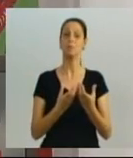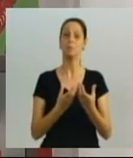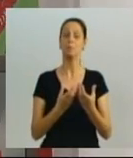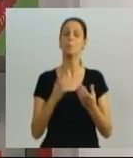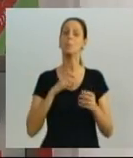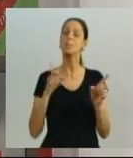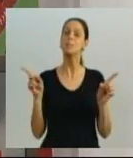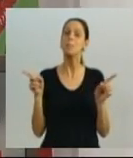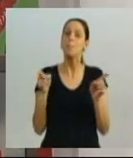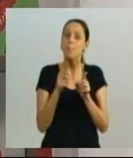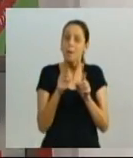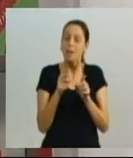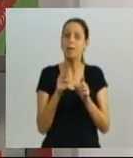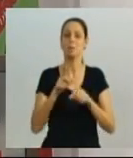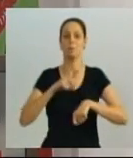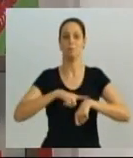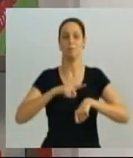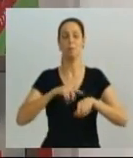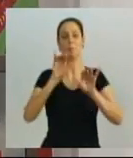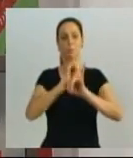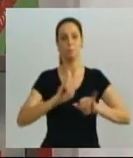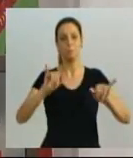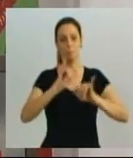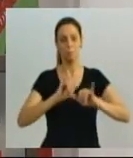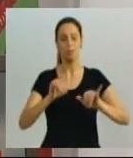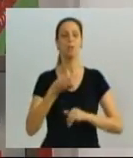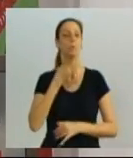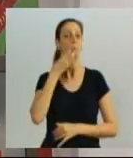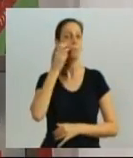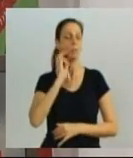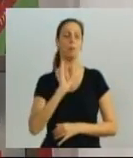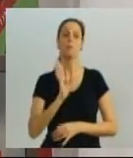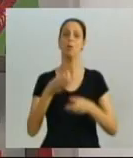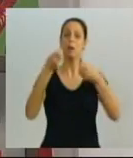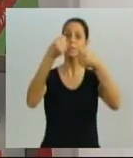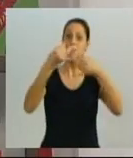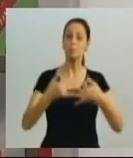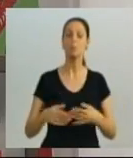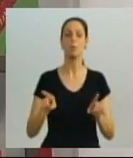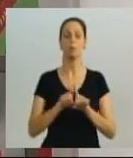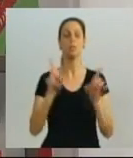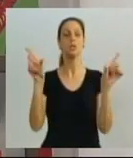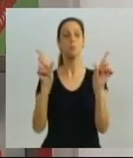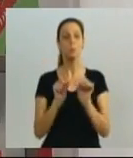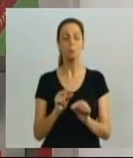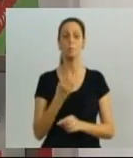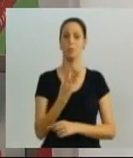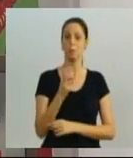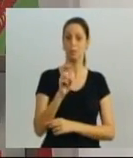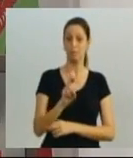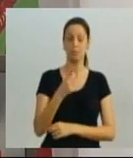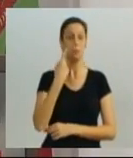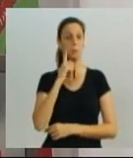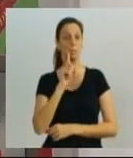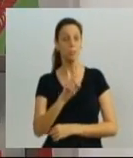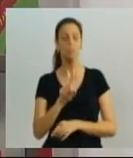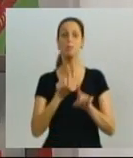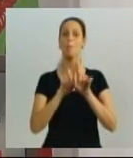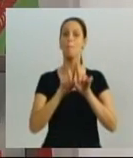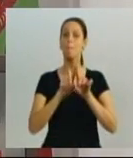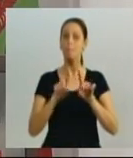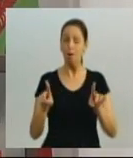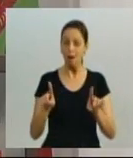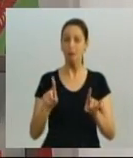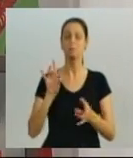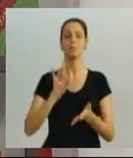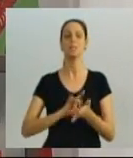curto de campanha que nós vamos ter, que na realidade o Vanderlei já falou ali, o vereador Vanderlei falou que vai diminuir para 45, mas dias de campanha